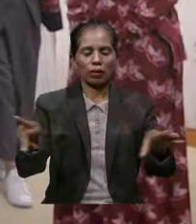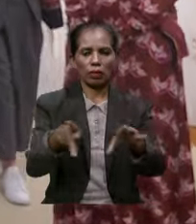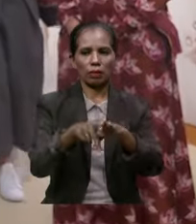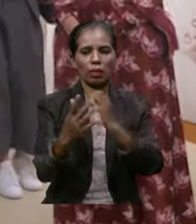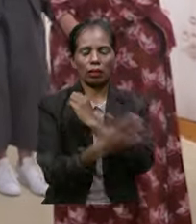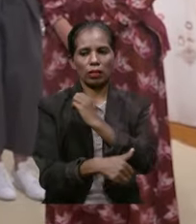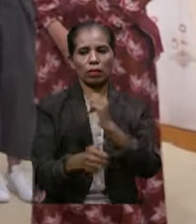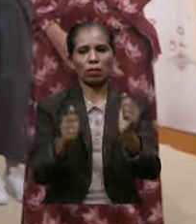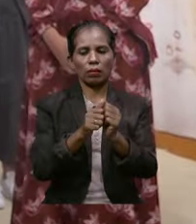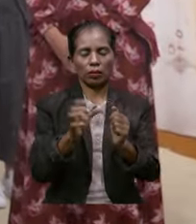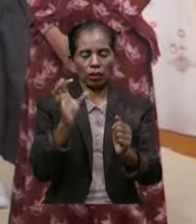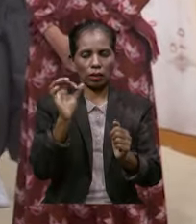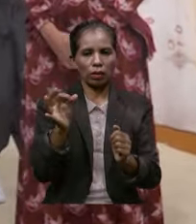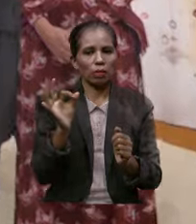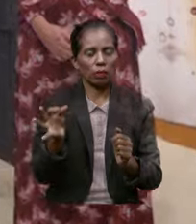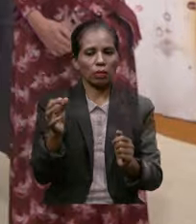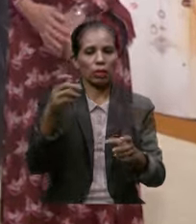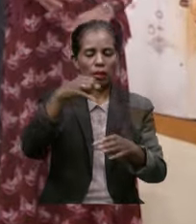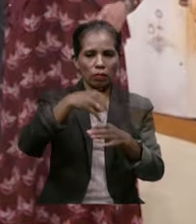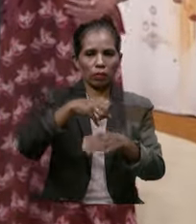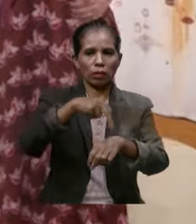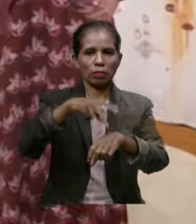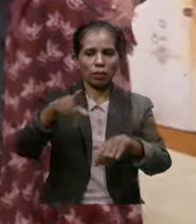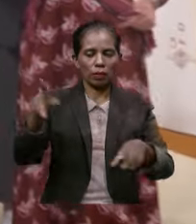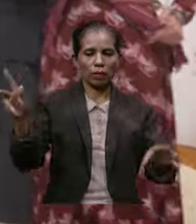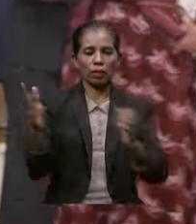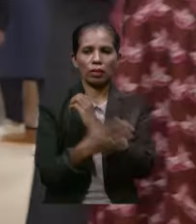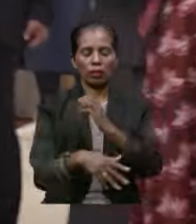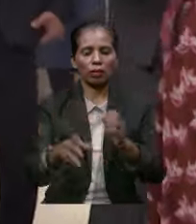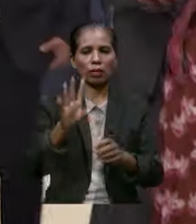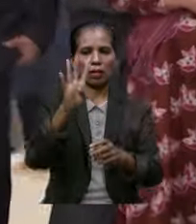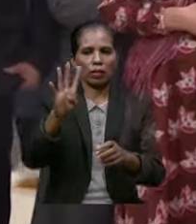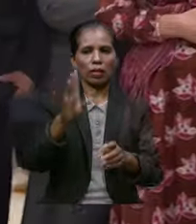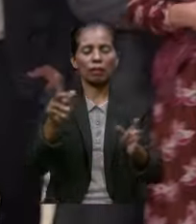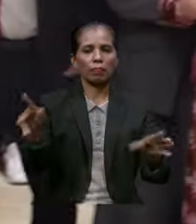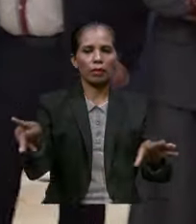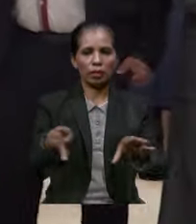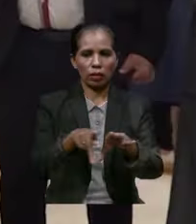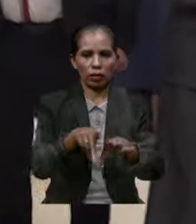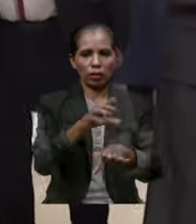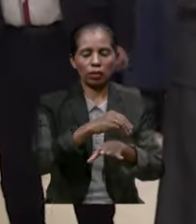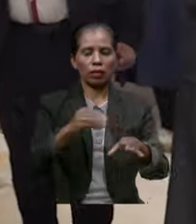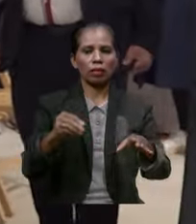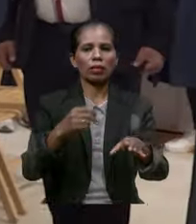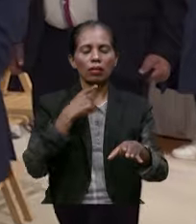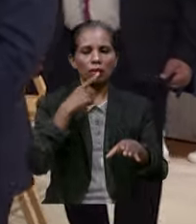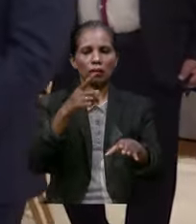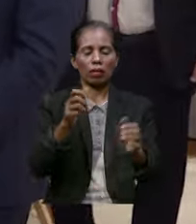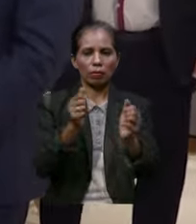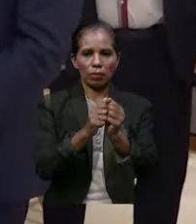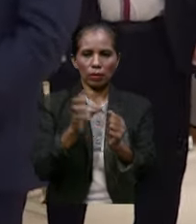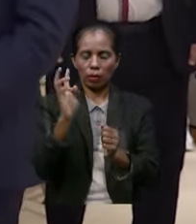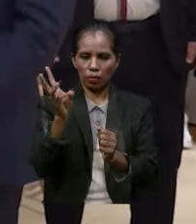nação Cianolo, inclui Timor-Leste. Nação Hat nebe foi participar para a que Exposição Internacional Arte Contemporânea badala em Nolo